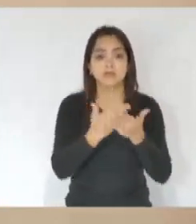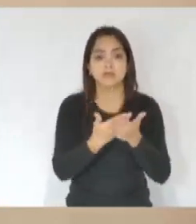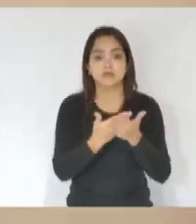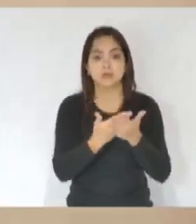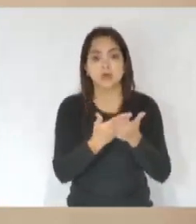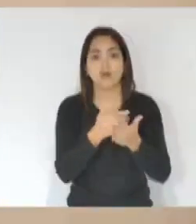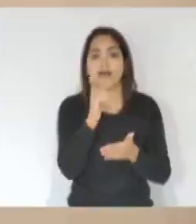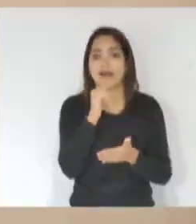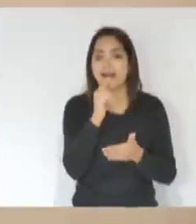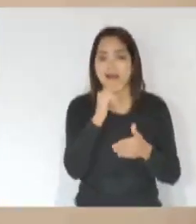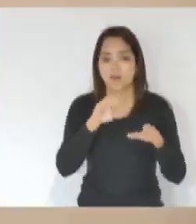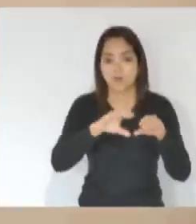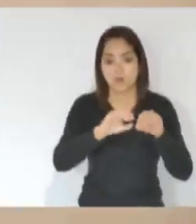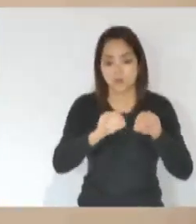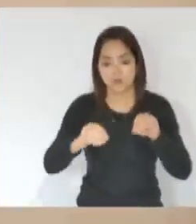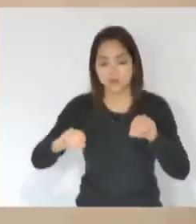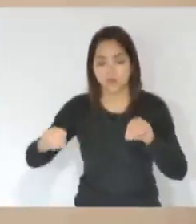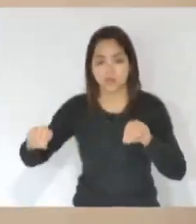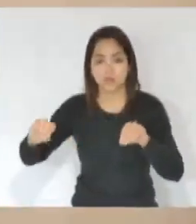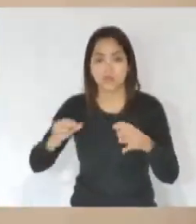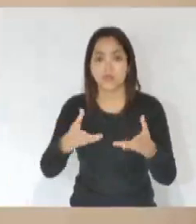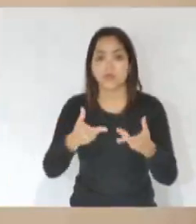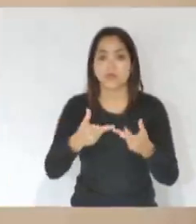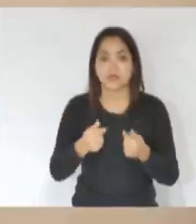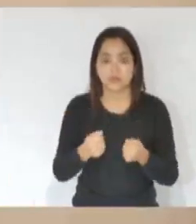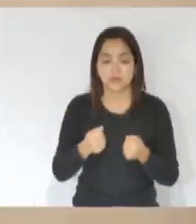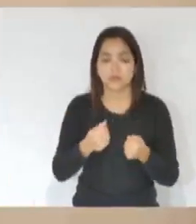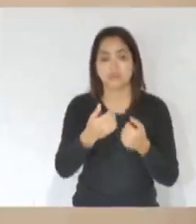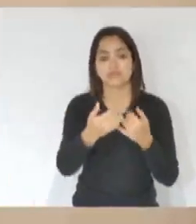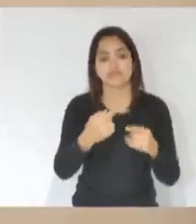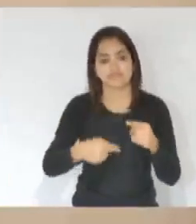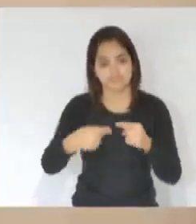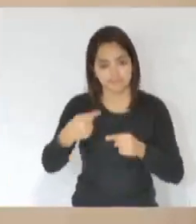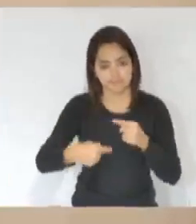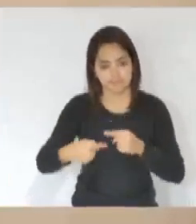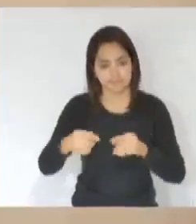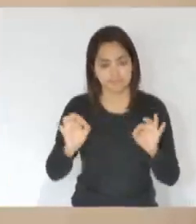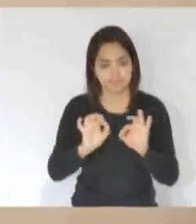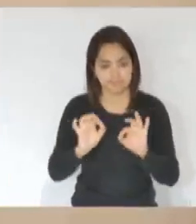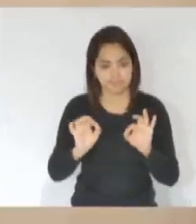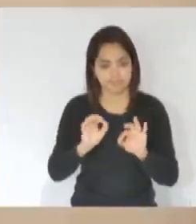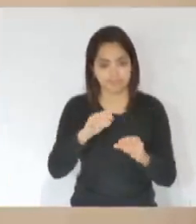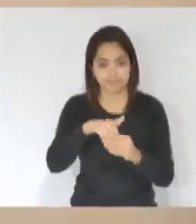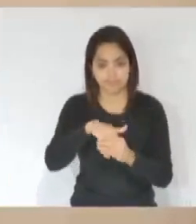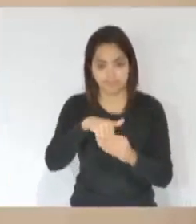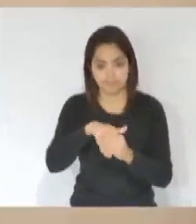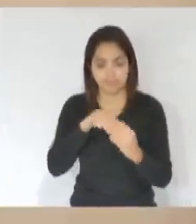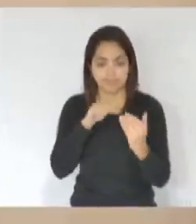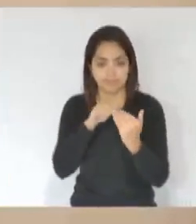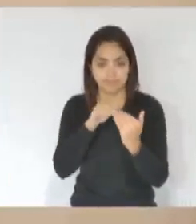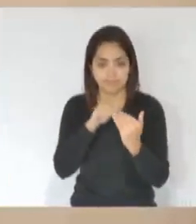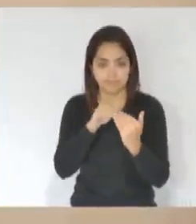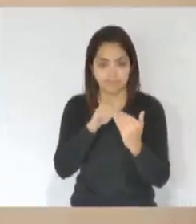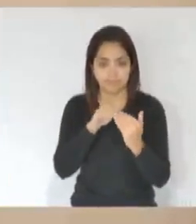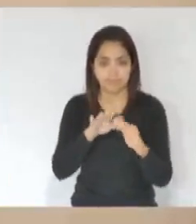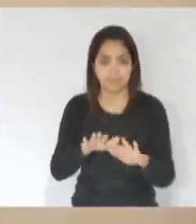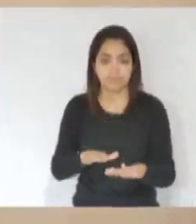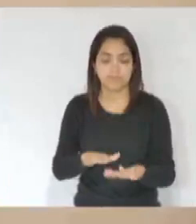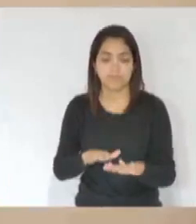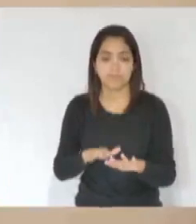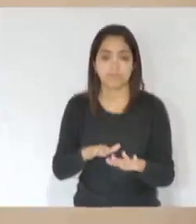água encanada e da qualidade oferecida, em discussão. Não havendo quem queira discutir, em votação. Deputados que aprovam, permaneçam como se